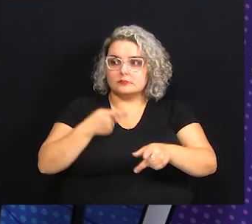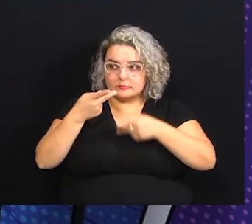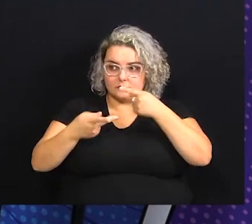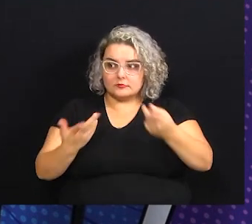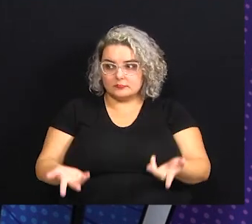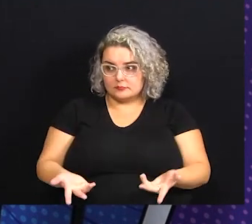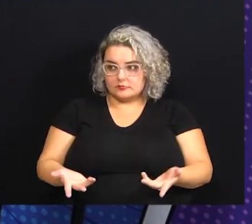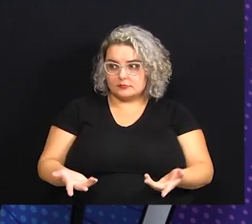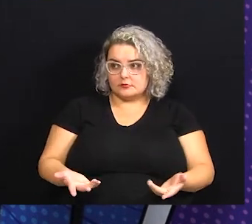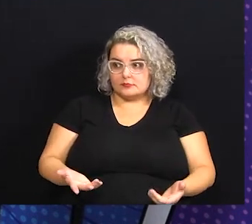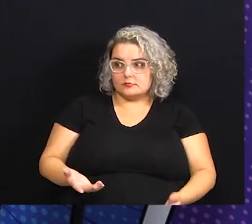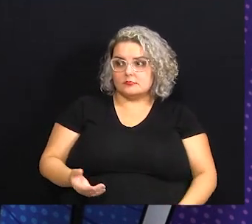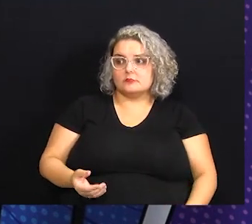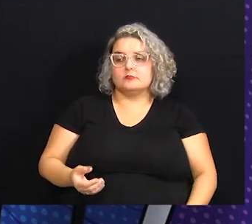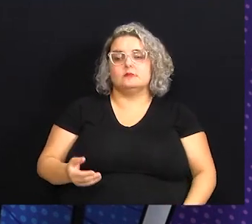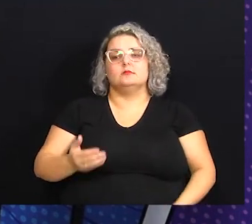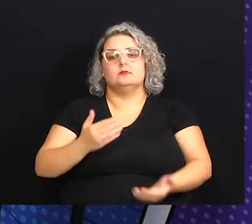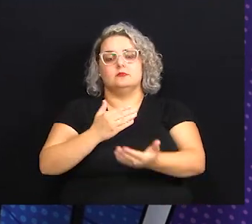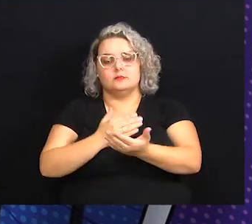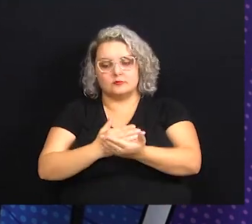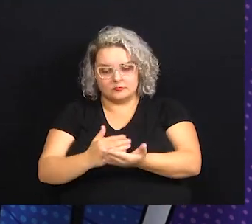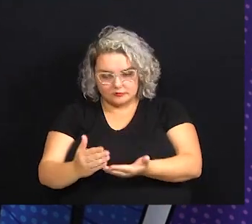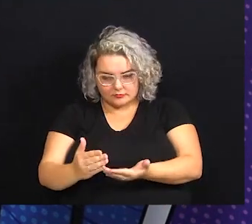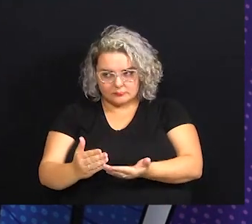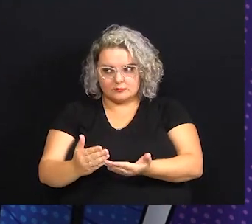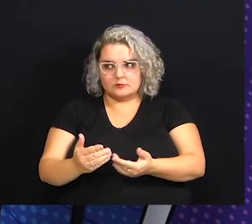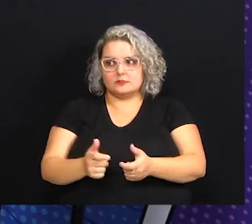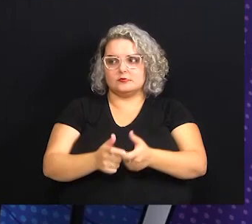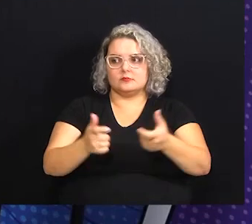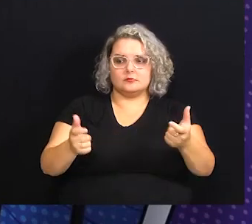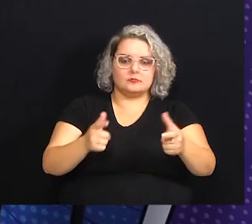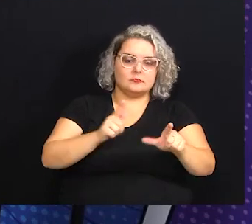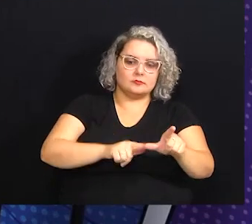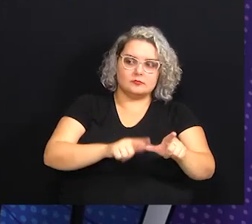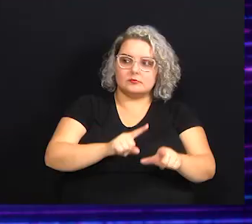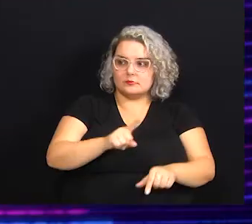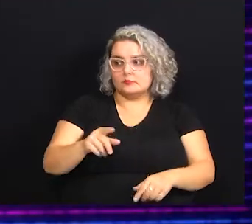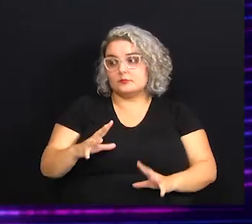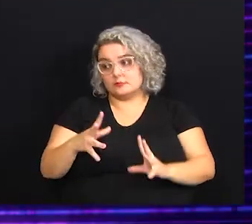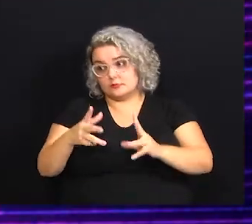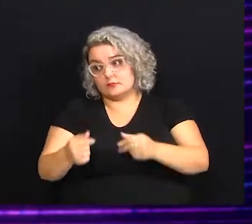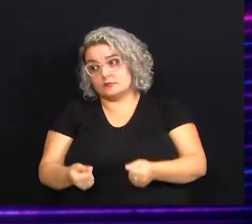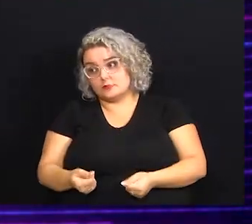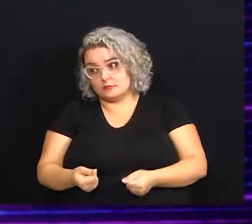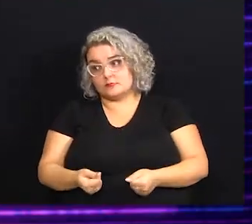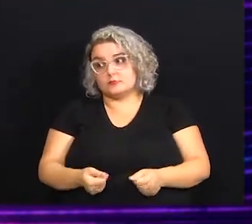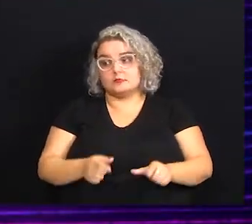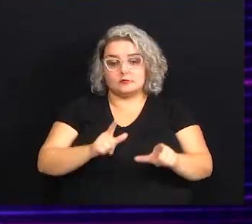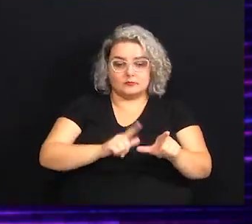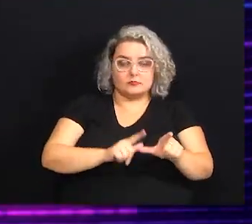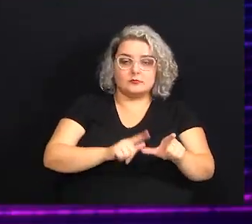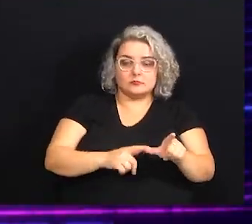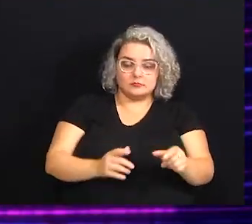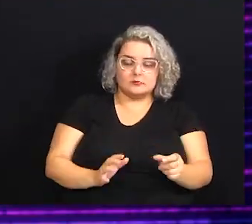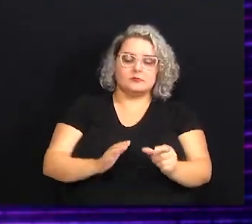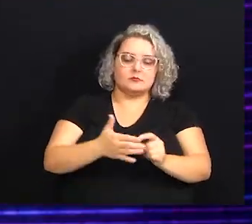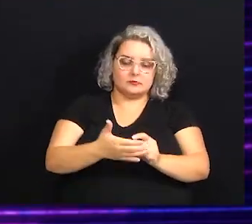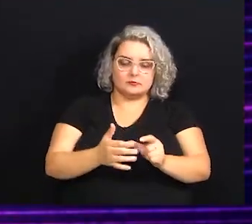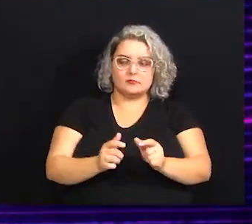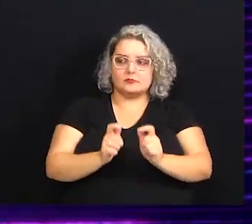Sim. Na verdade, eu dei uma leve introdução na maioria das letras, não em todas, porque igual você falou, essa sigla ela vai